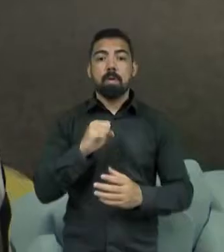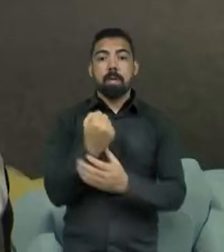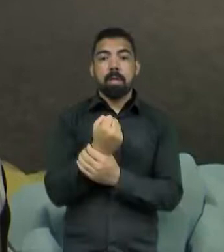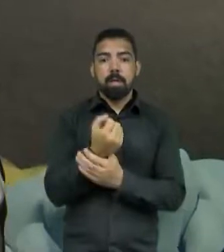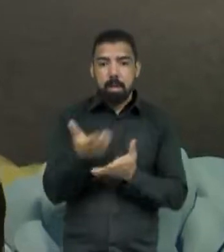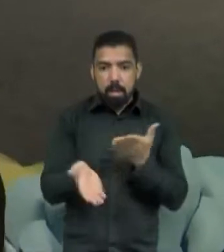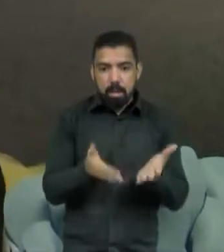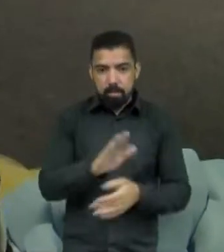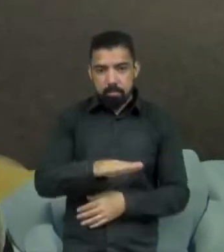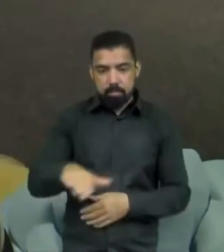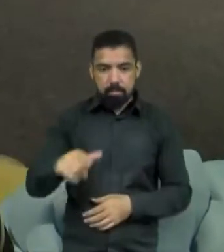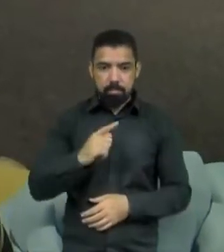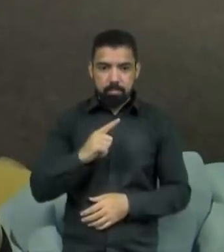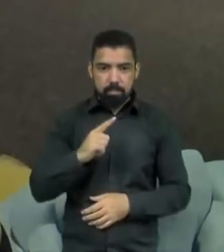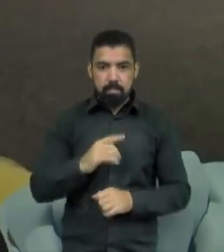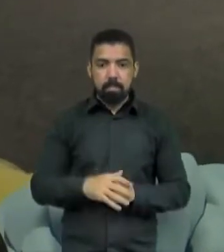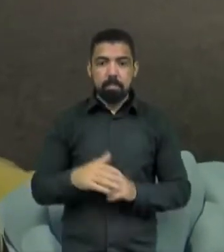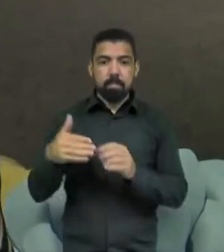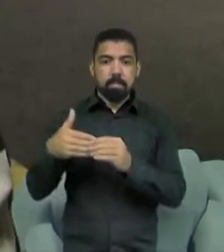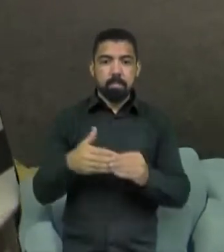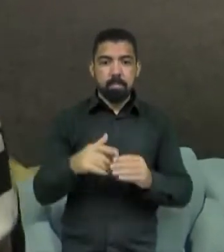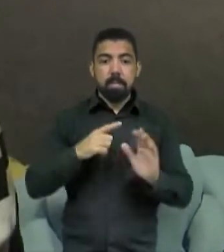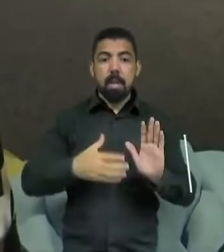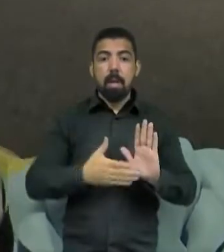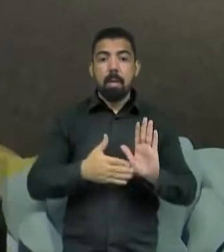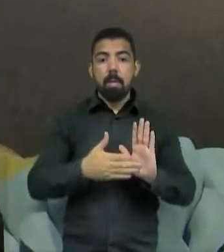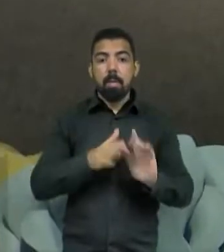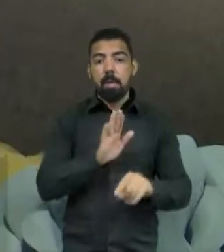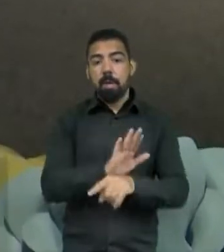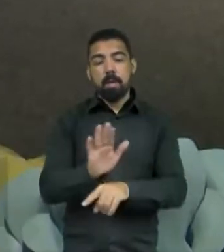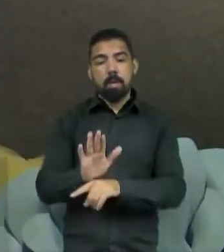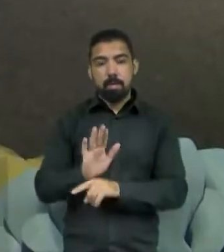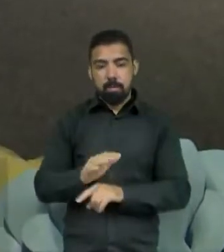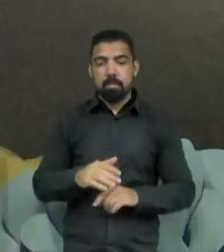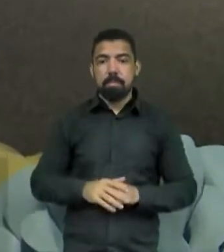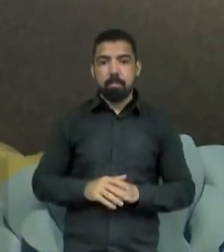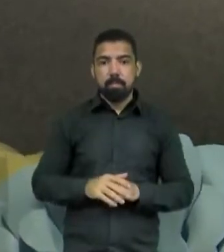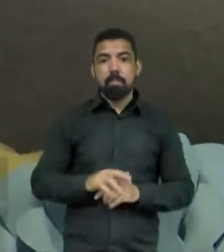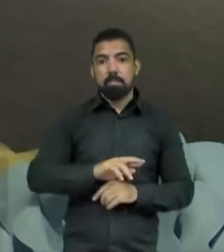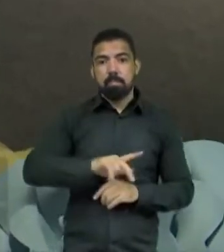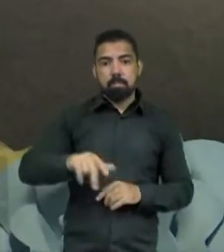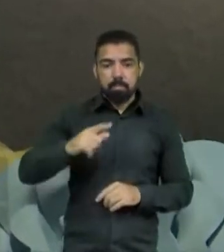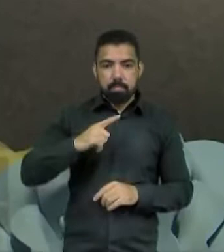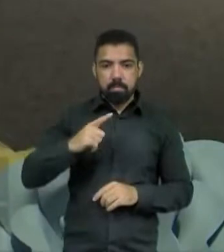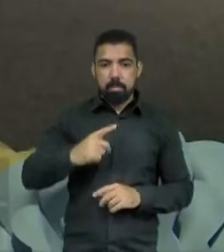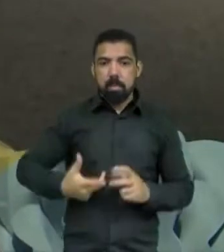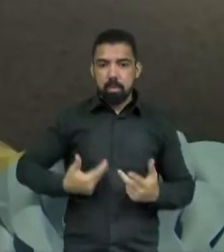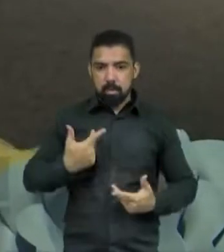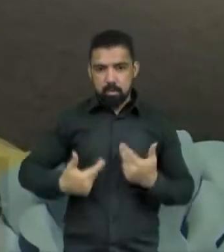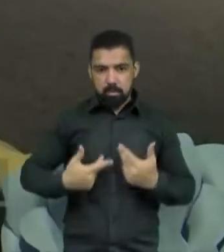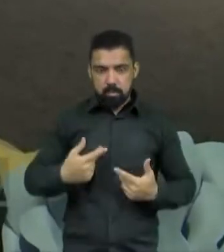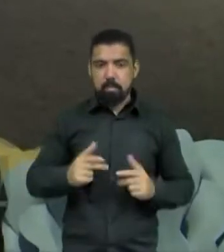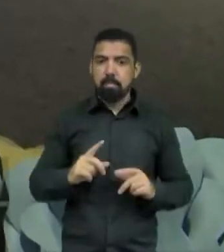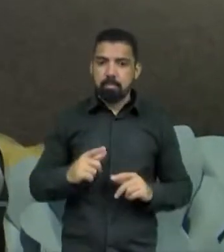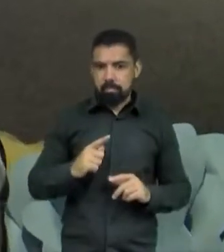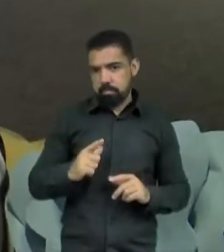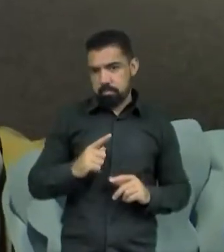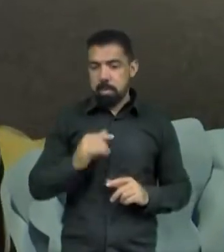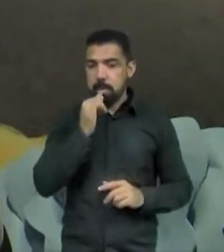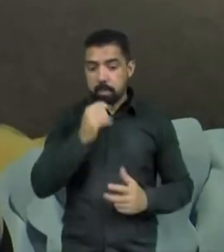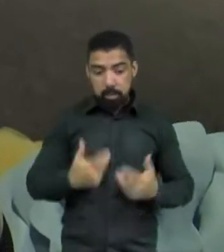crianças. Ele veio na proposta de atender vazios assistenciais da cidade na cirurgia. Então, para